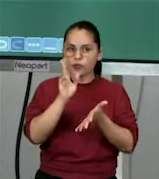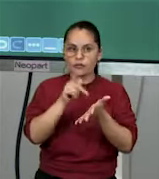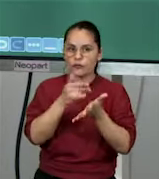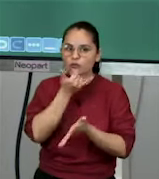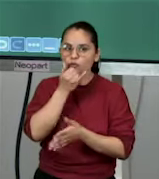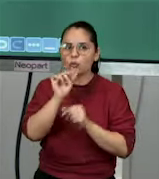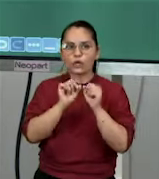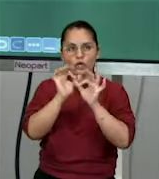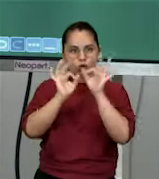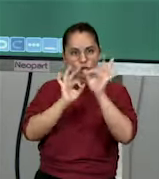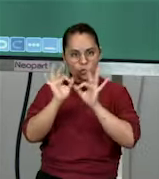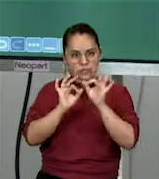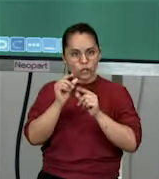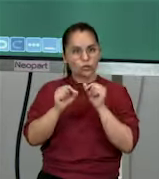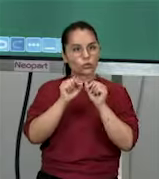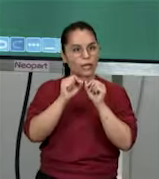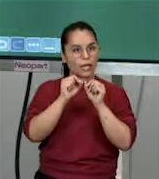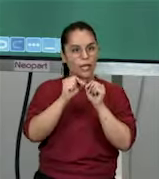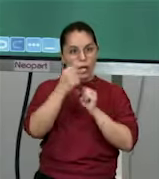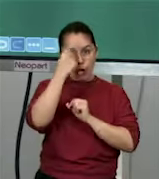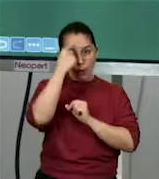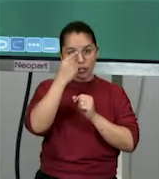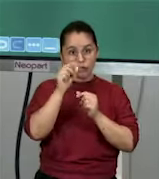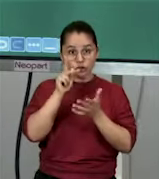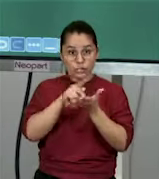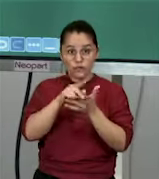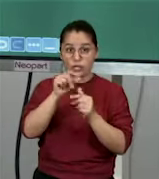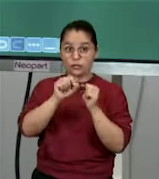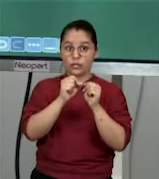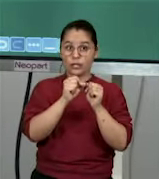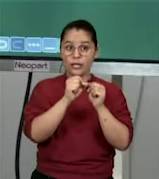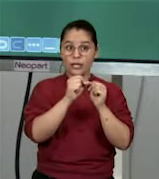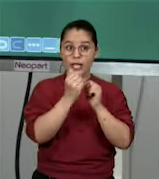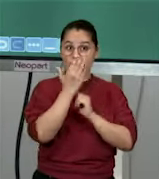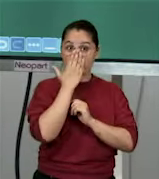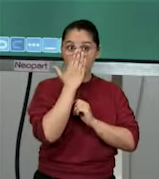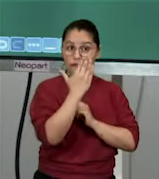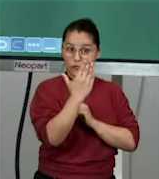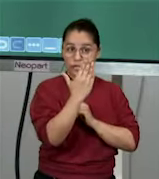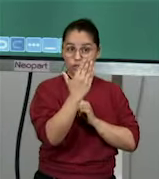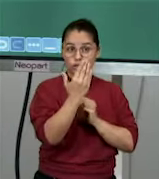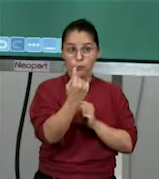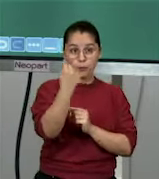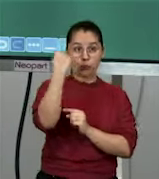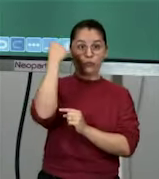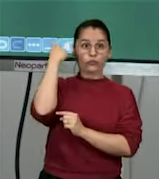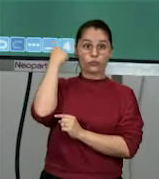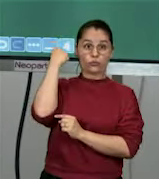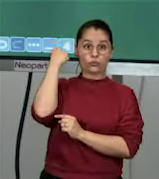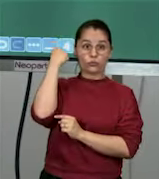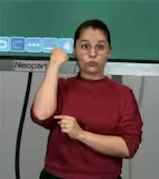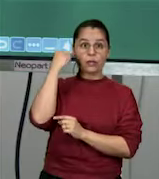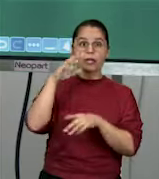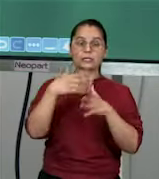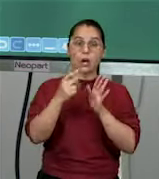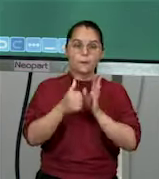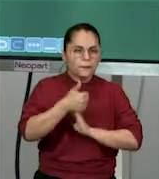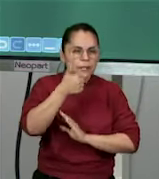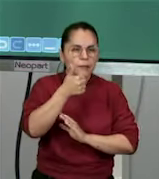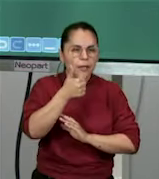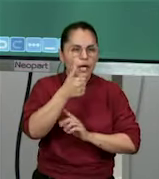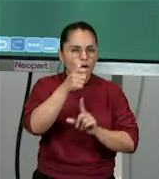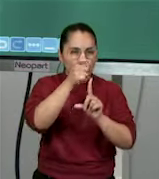estou montando um desenho, eu começo a pensar, na verdade, do que está na frente para o fundo. Ou seja, eu desenho primeiro o